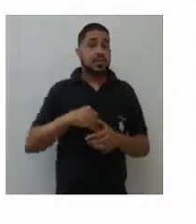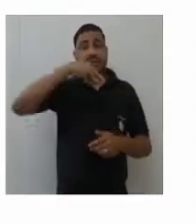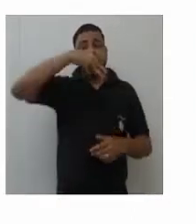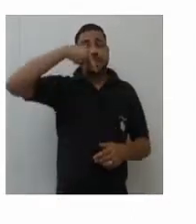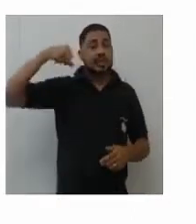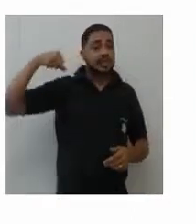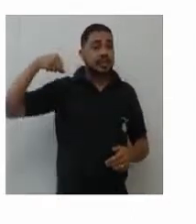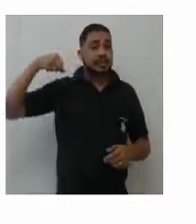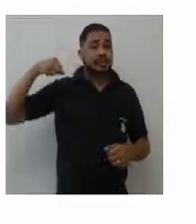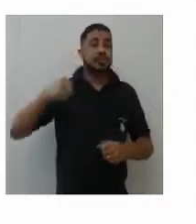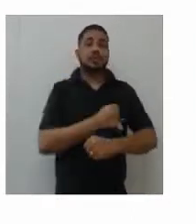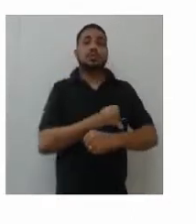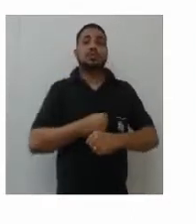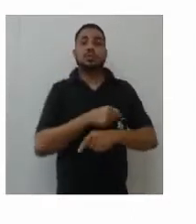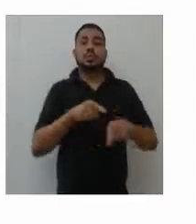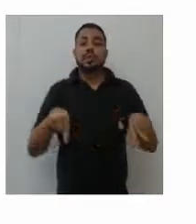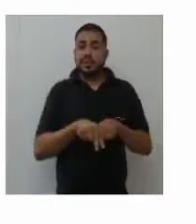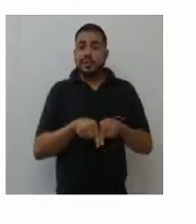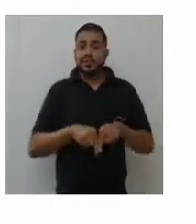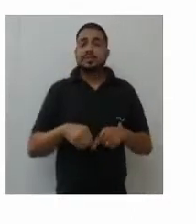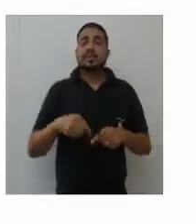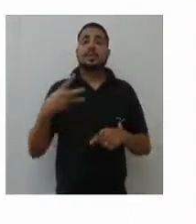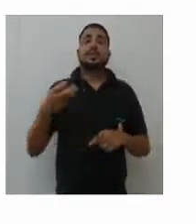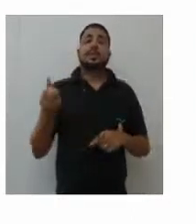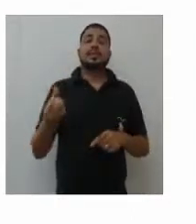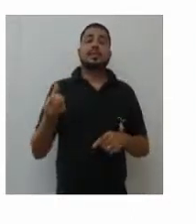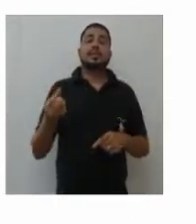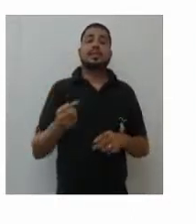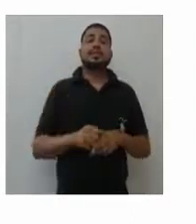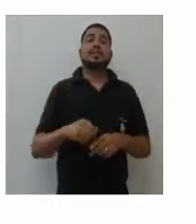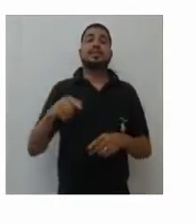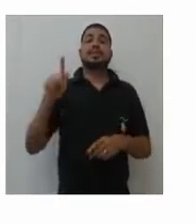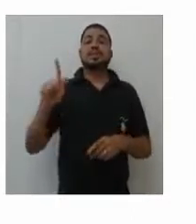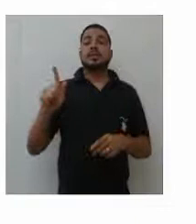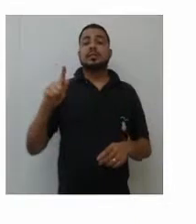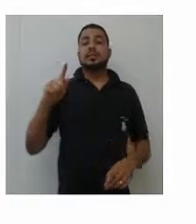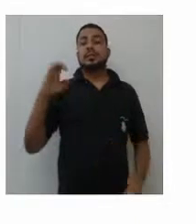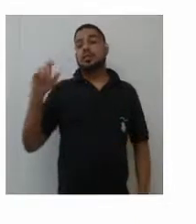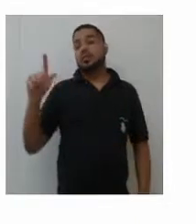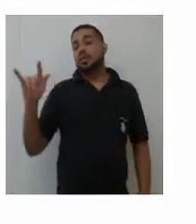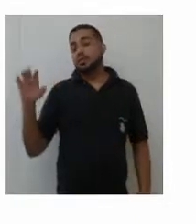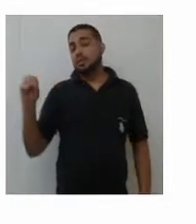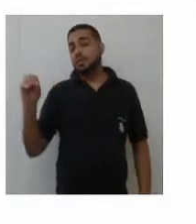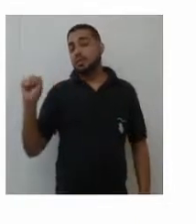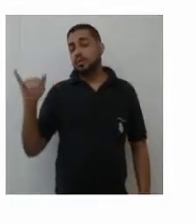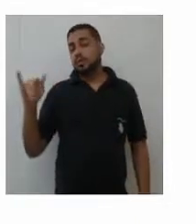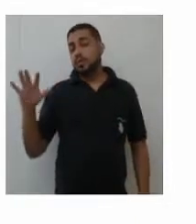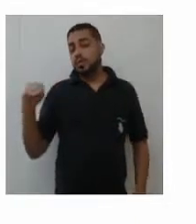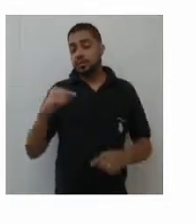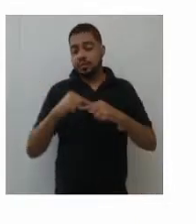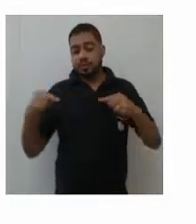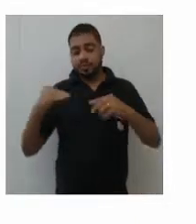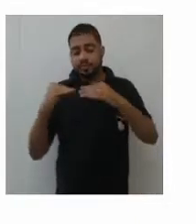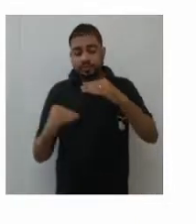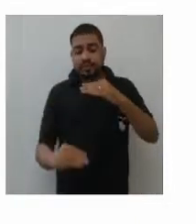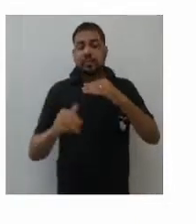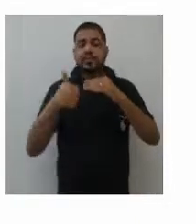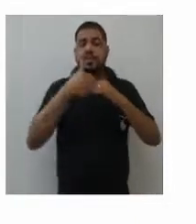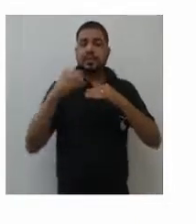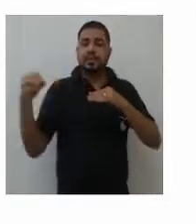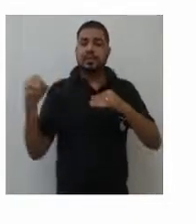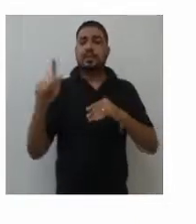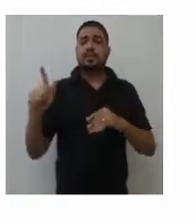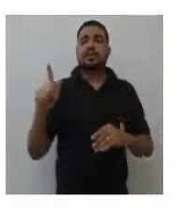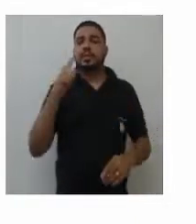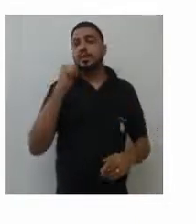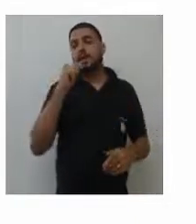cozinha, são 36 gramas de cloreto de sódio dissolvidos em 100 gramas de água a 20